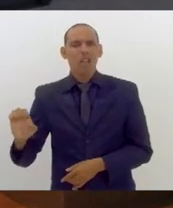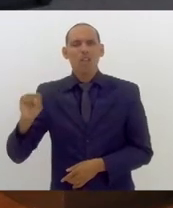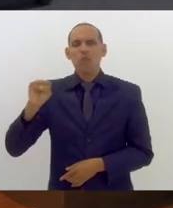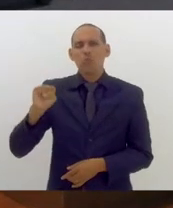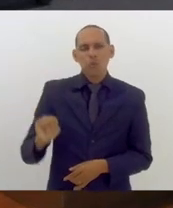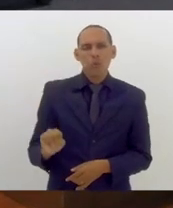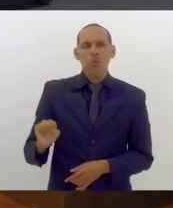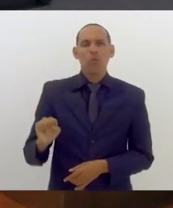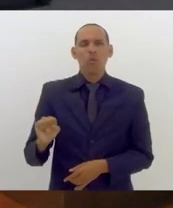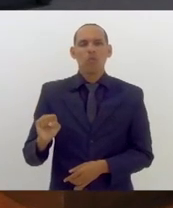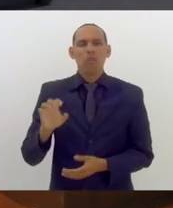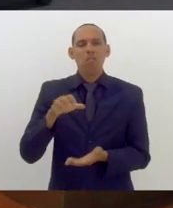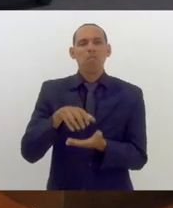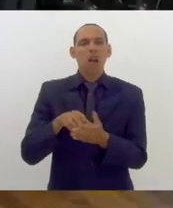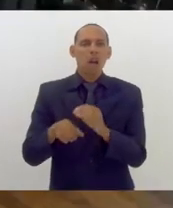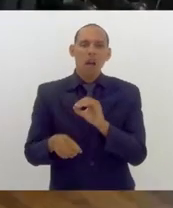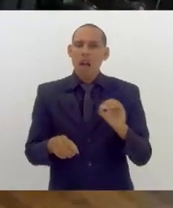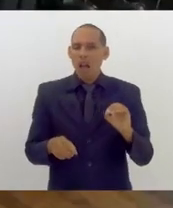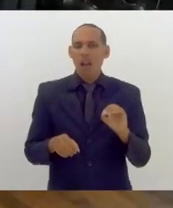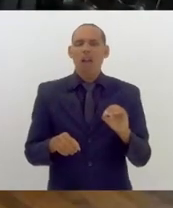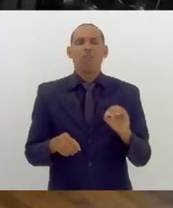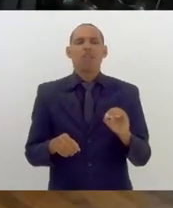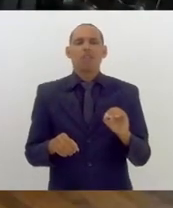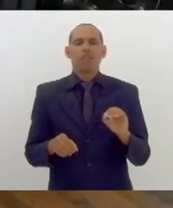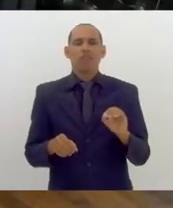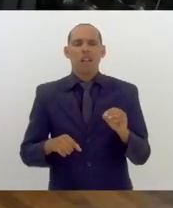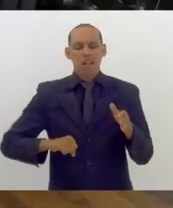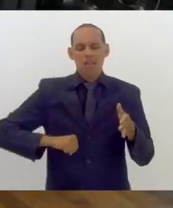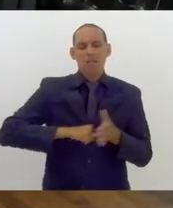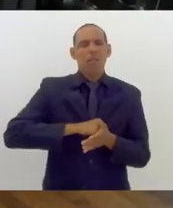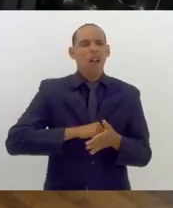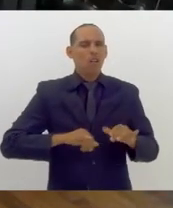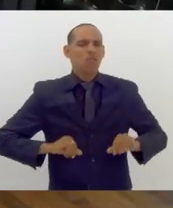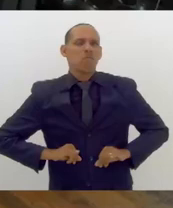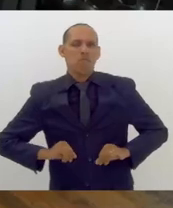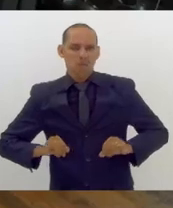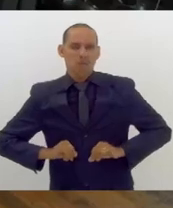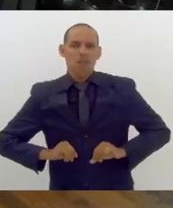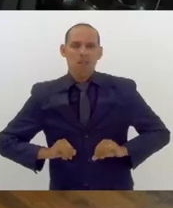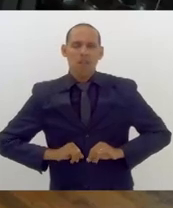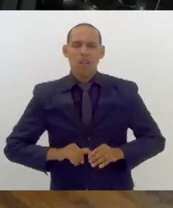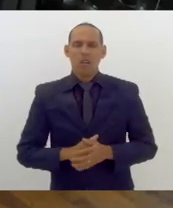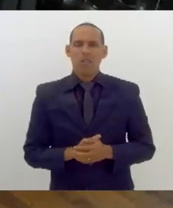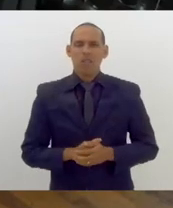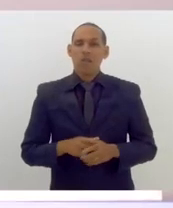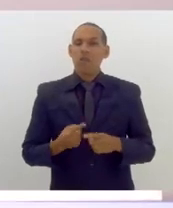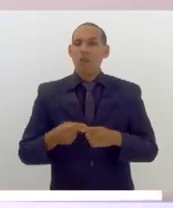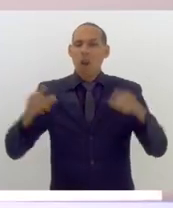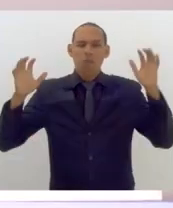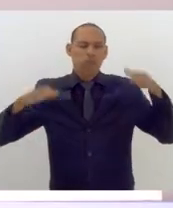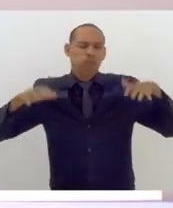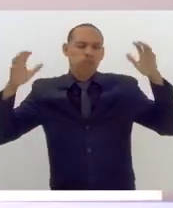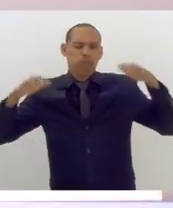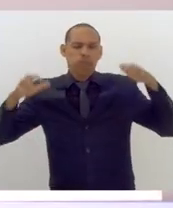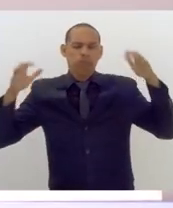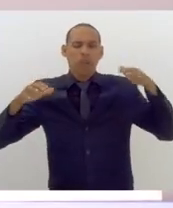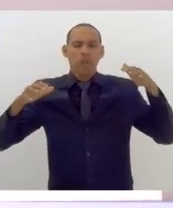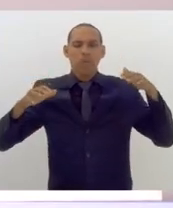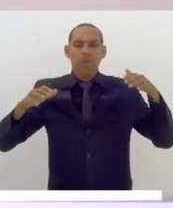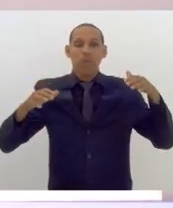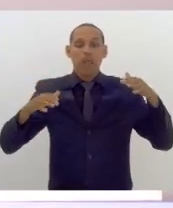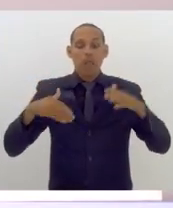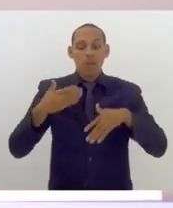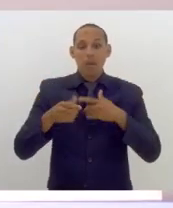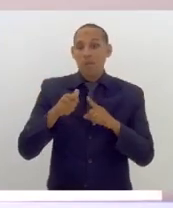do centro-oeste vem sofrendo Impacto de grande proporção devido às chuvas é quando chegou isso